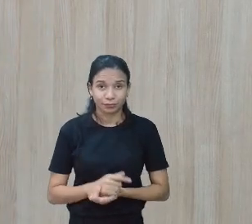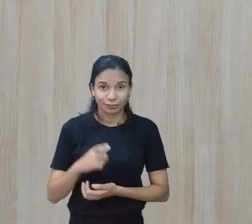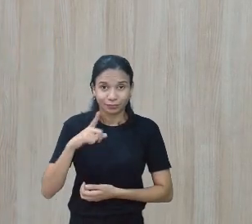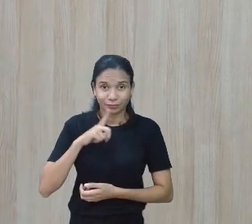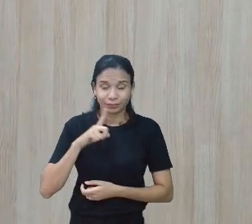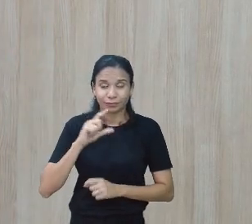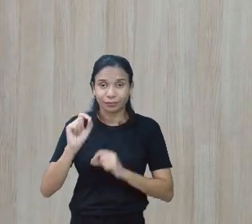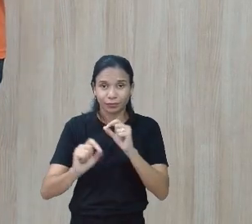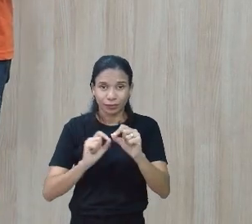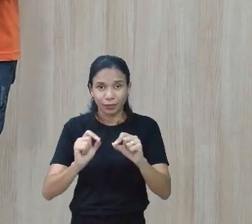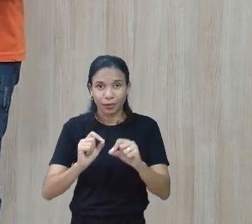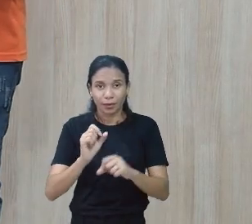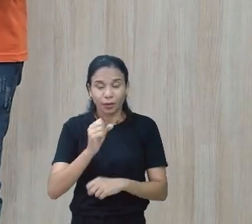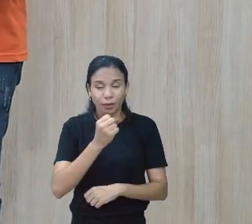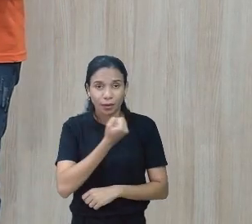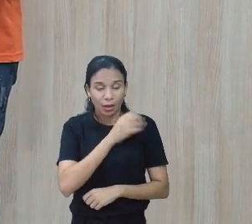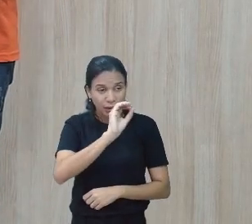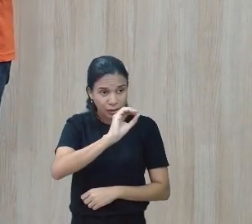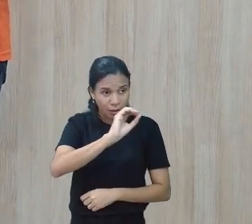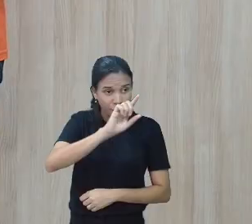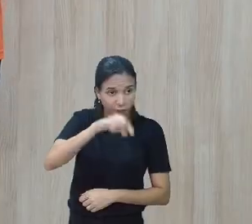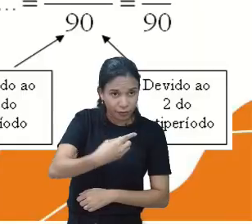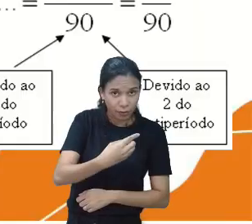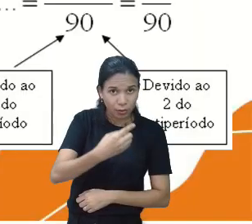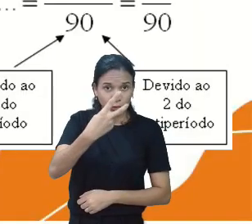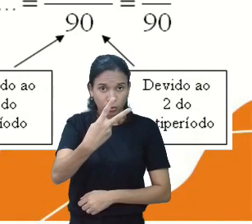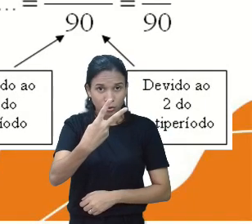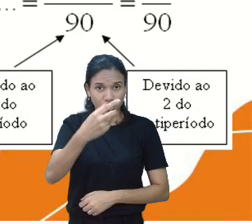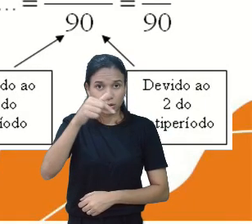A dízima periódica